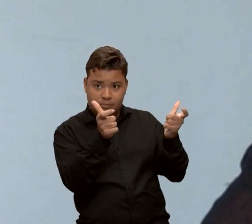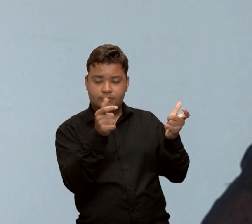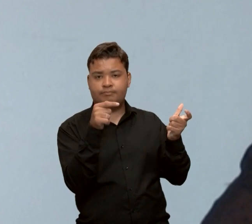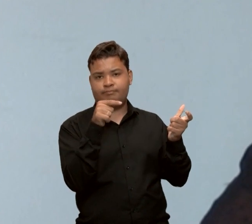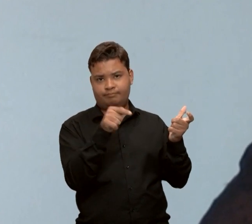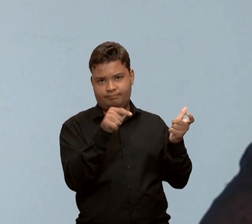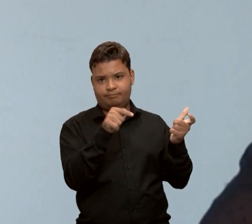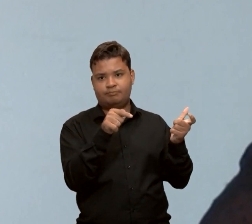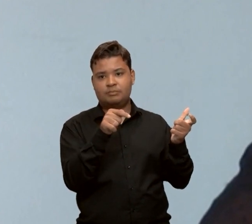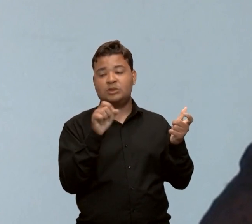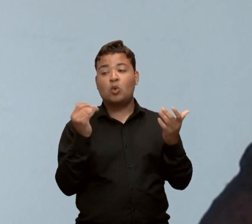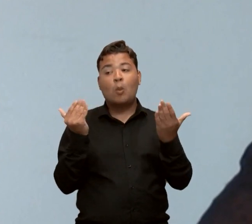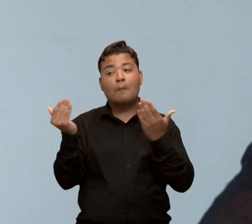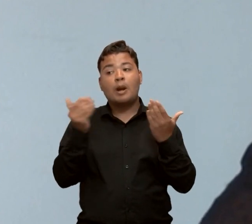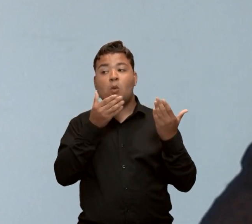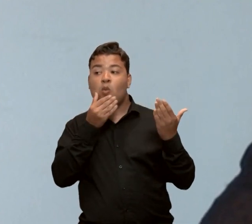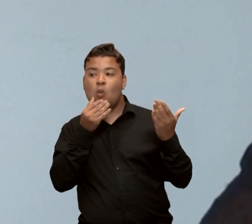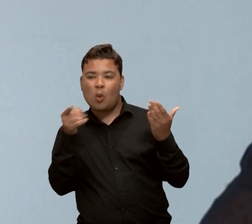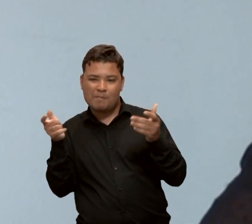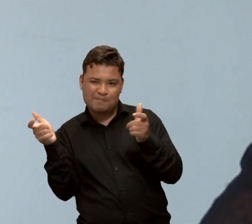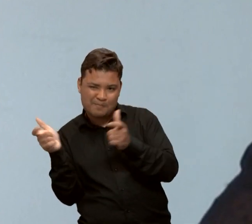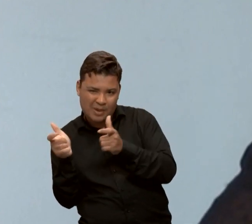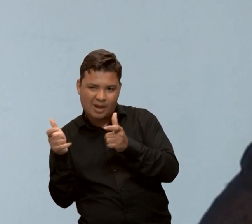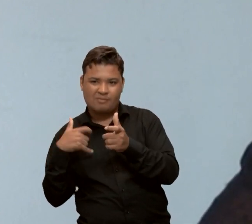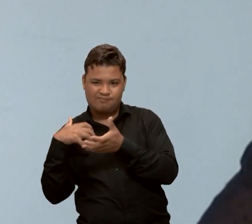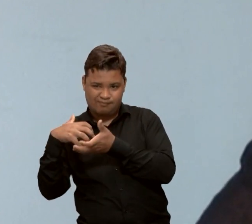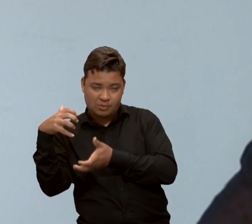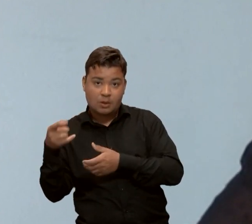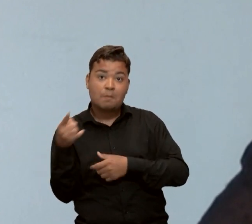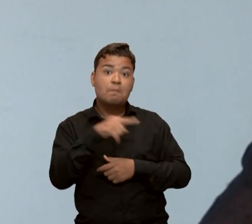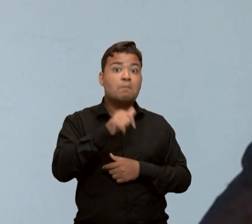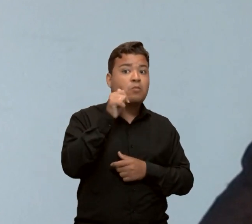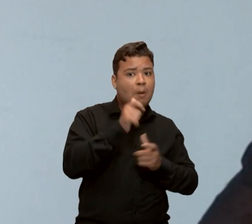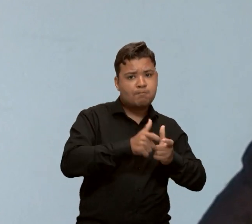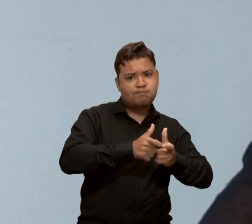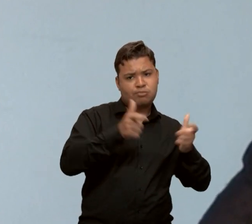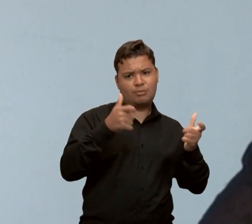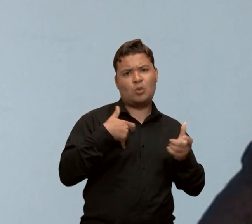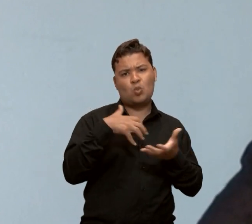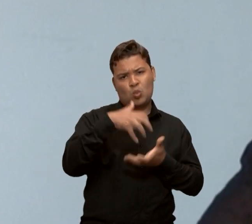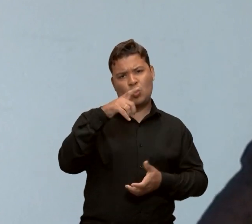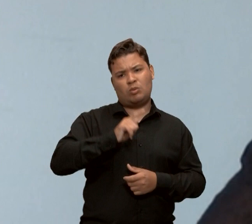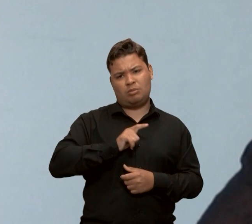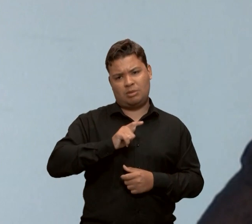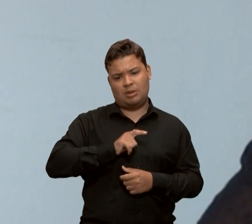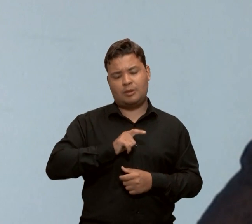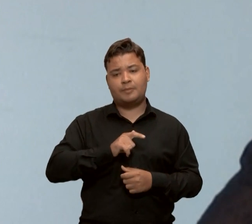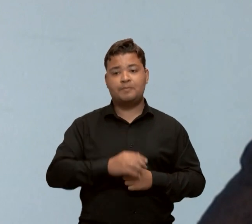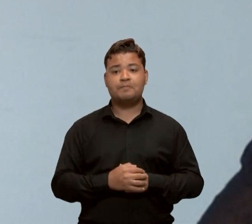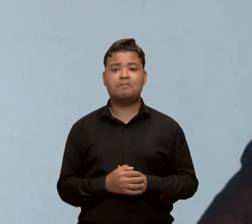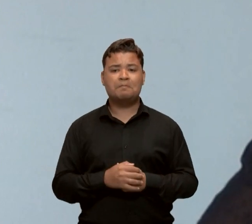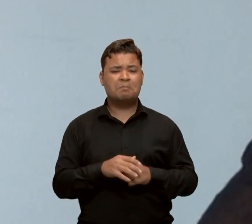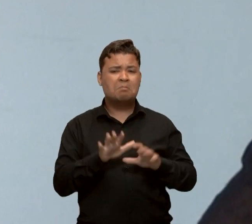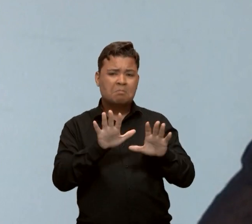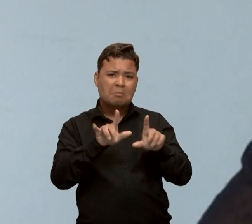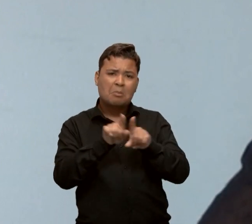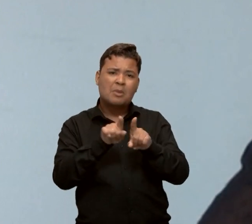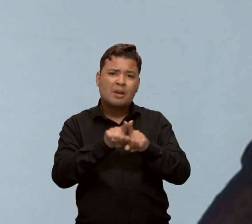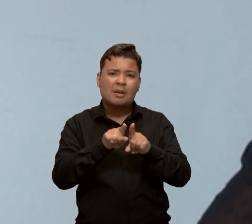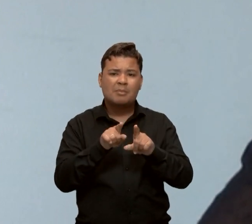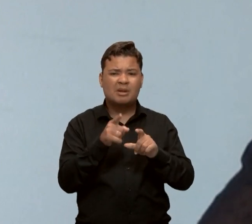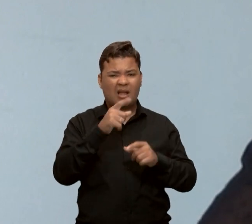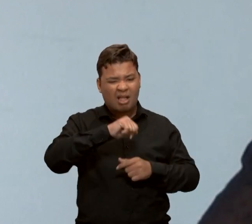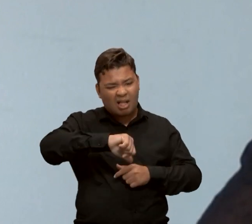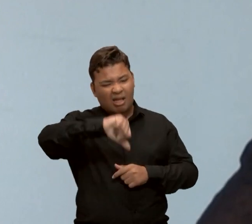ao homem. E essa mulher de hoje, essa mulher 60 mais, ela não tem mais aquele estereótipo, né, que a